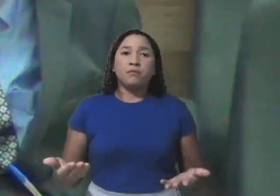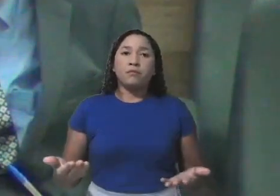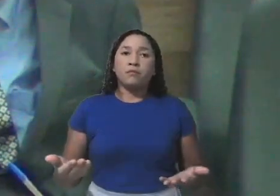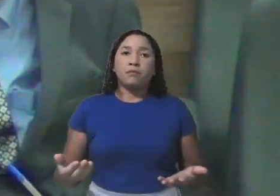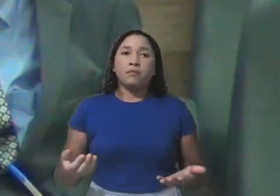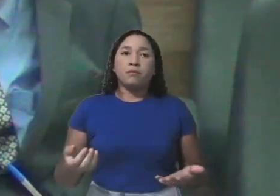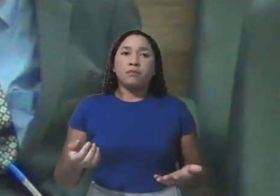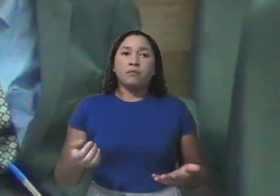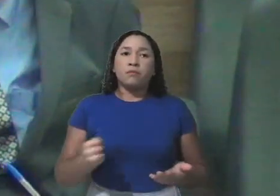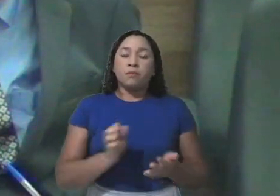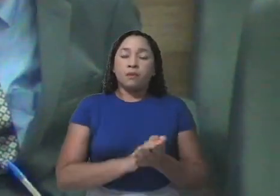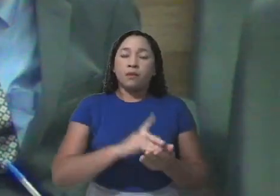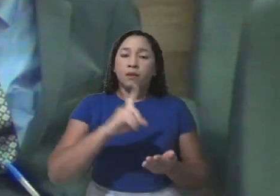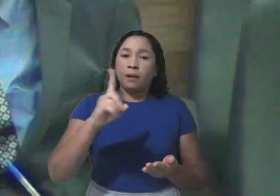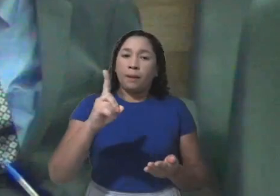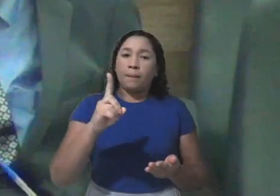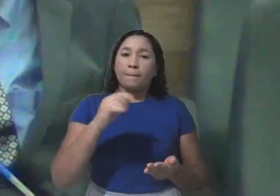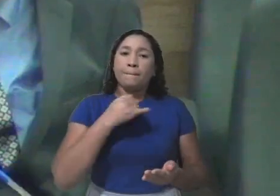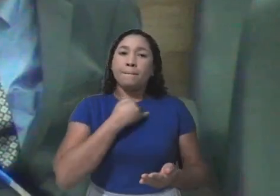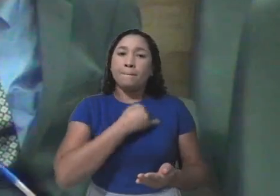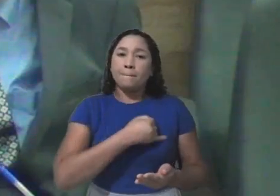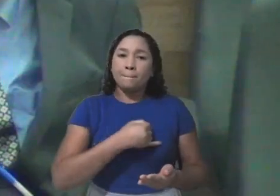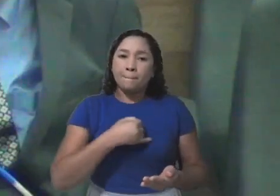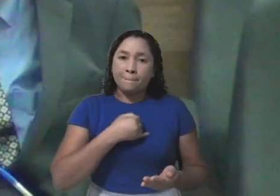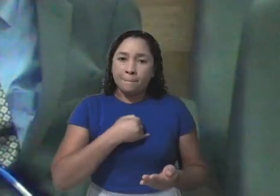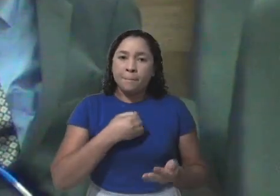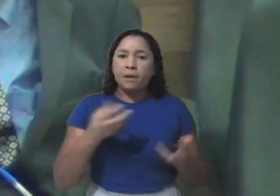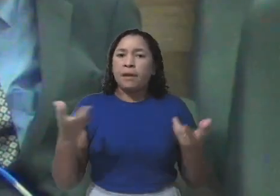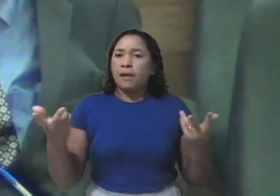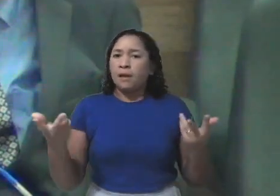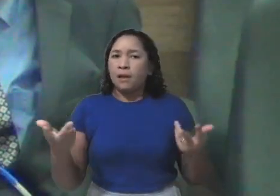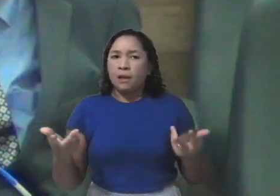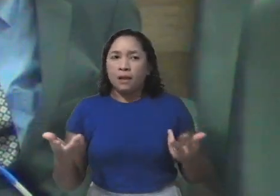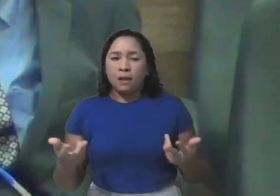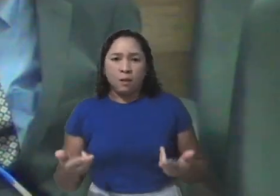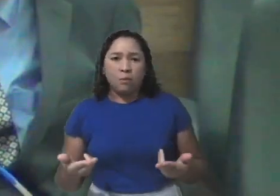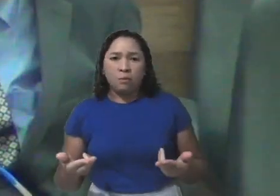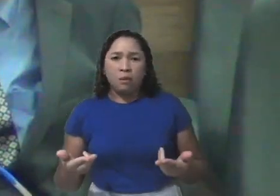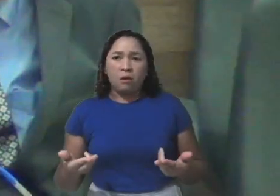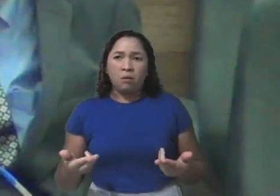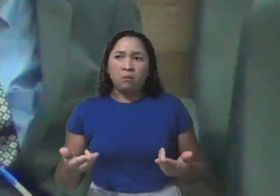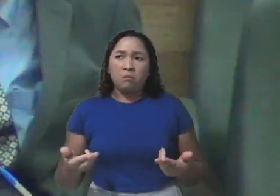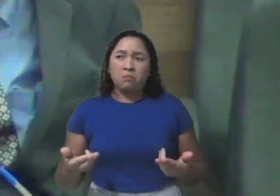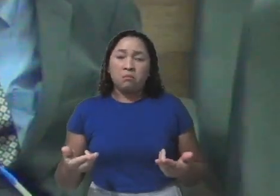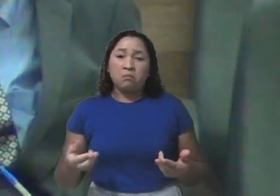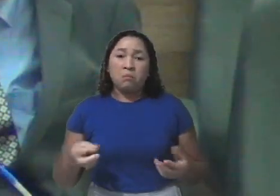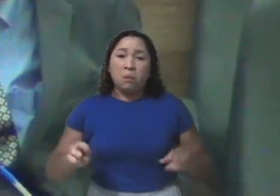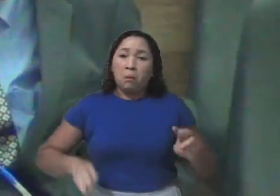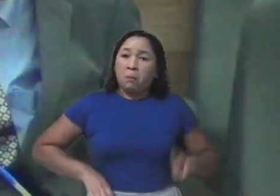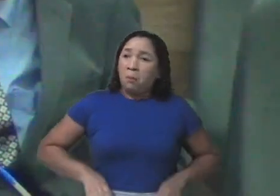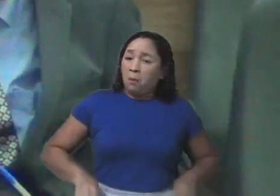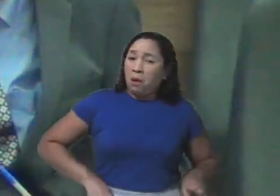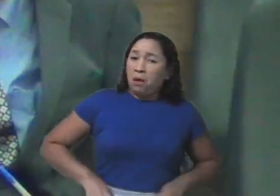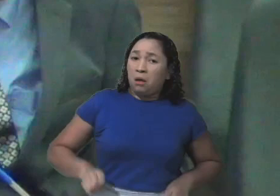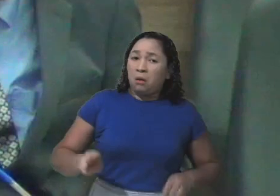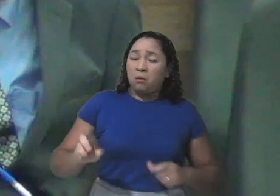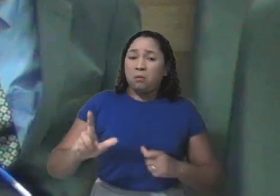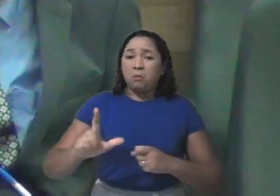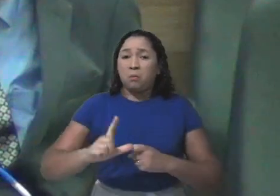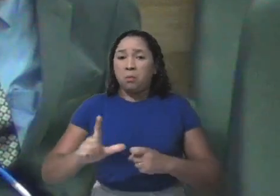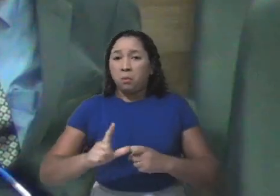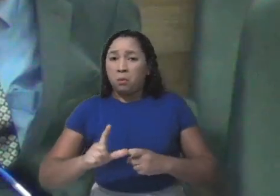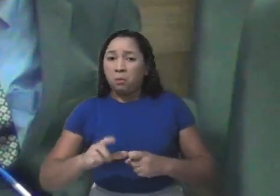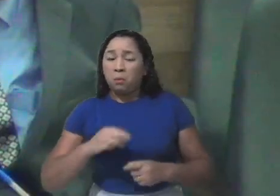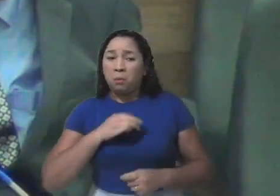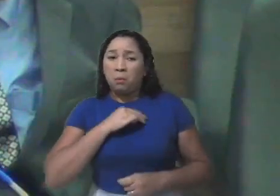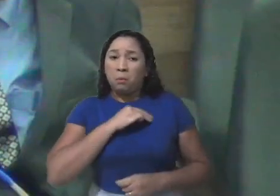é chamado sinótico. Ele não é igual a Marcos, a Lucas e Mateus. Porque ele está preocupado. Qual